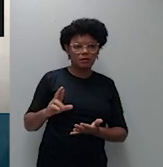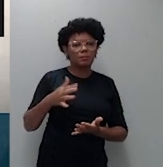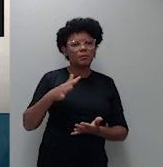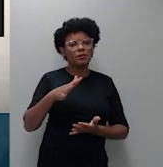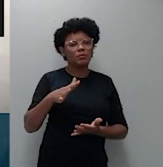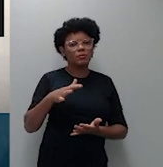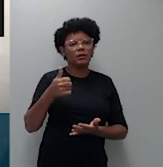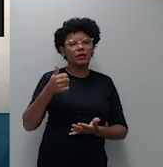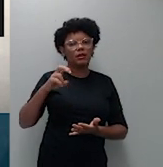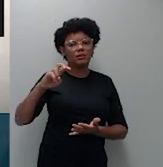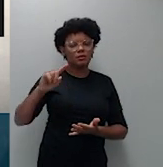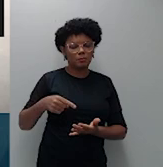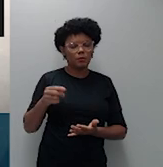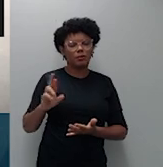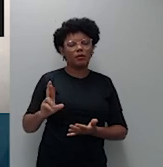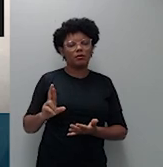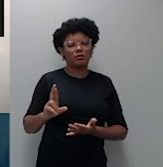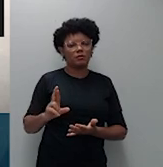15000